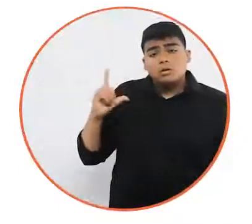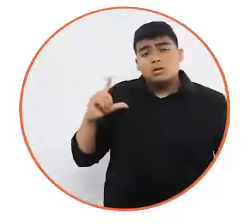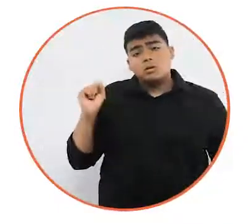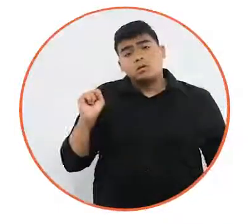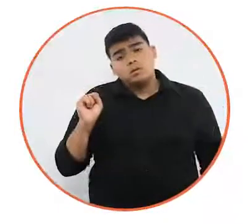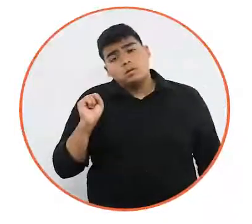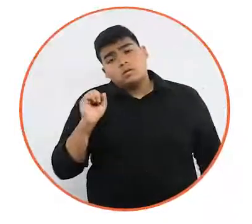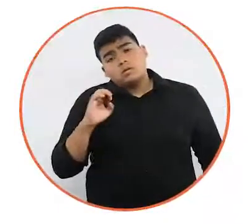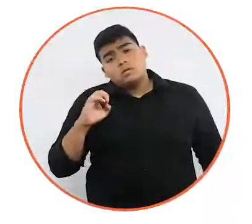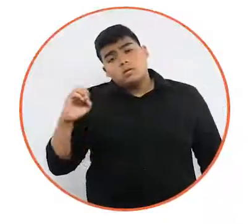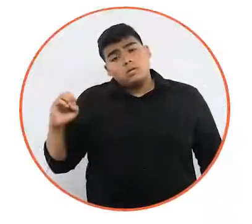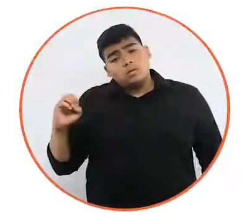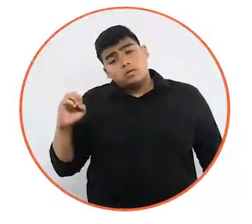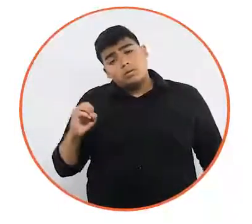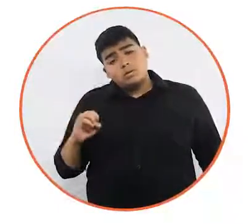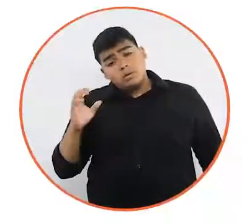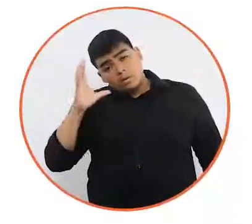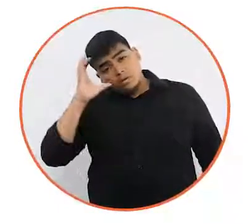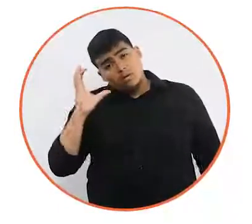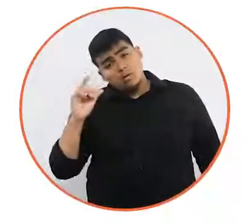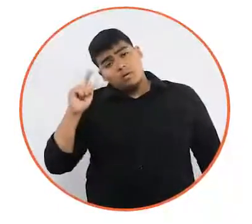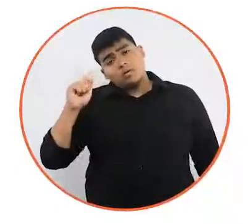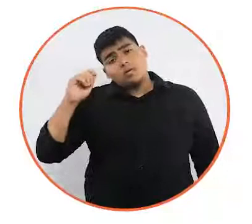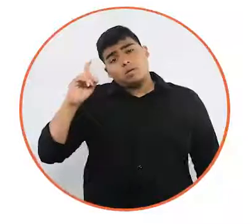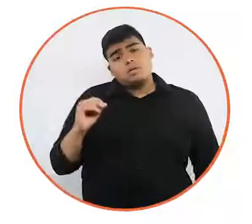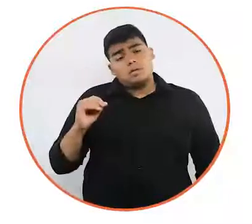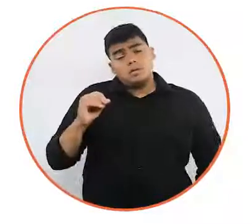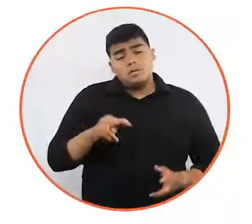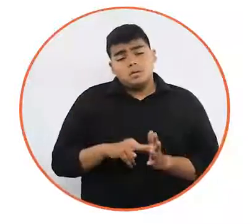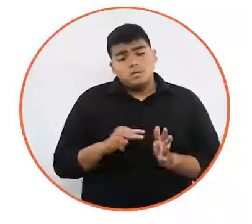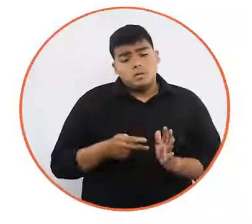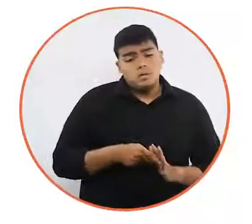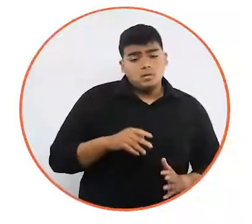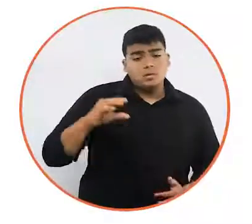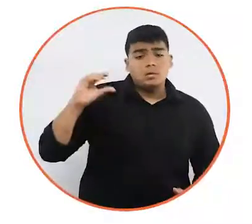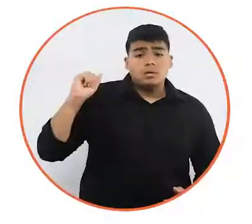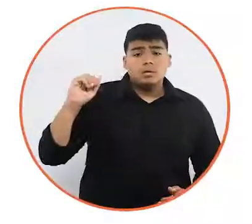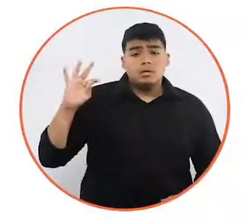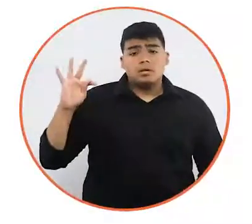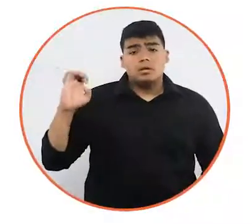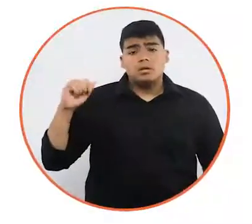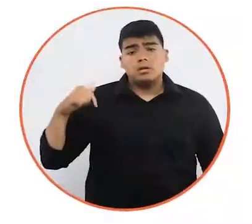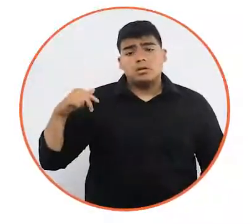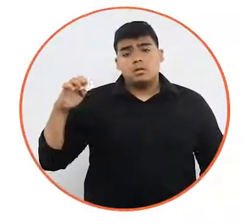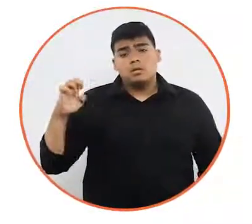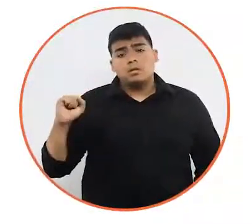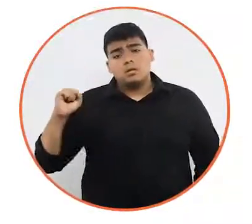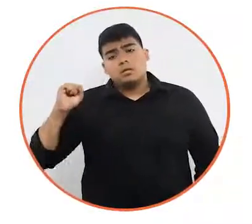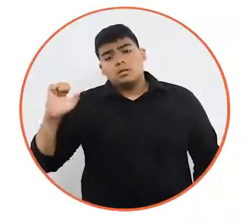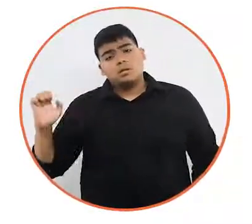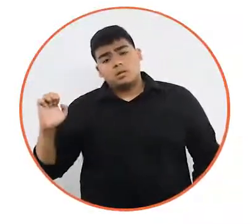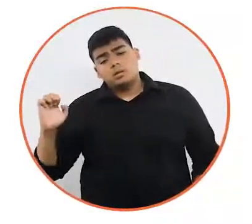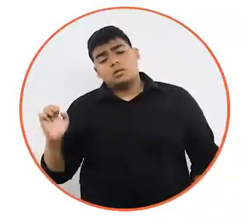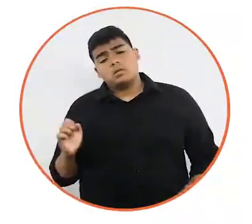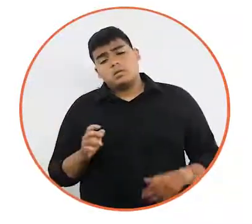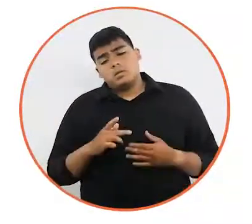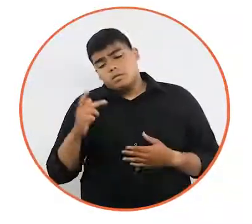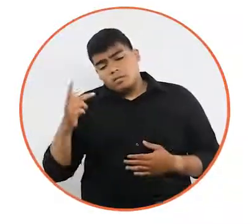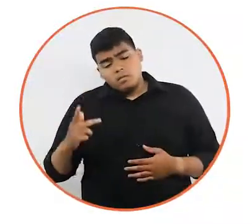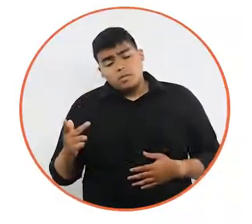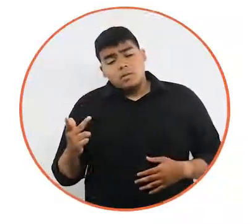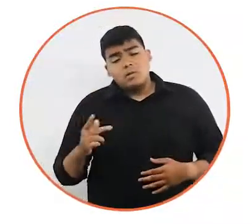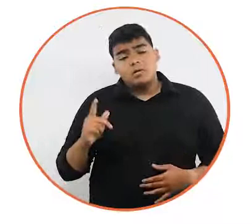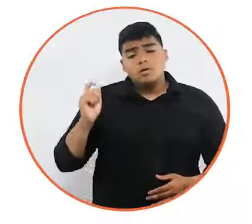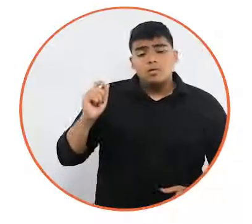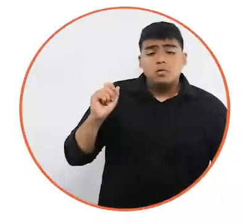tem 800 cabeças de gado, isso é um termo que você chama de catacrese, porque na verdade cabeça de gado, né? Quando